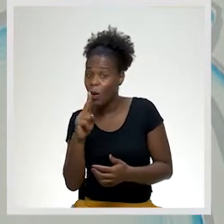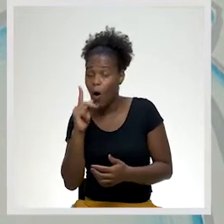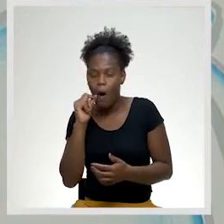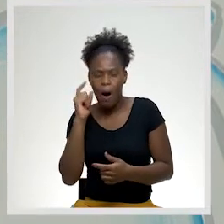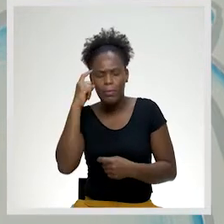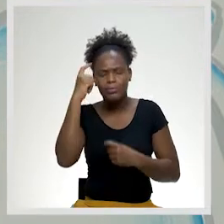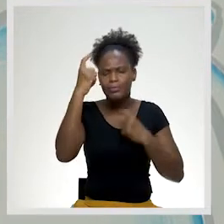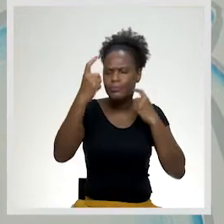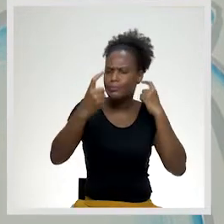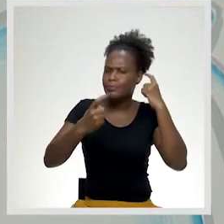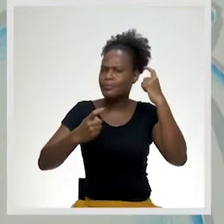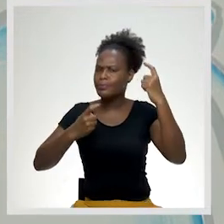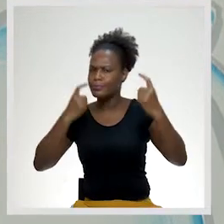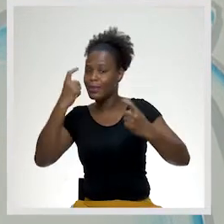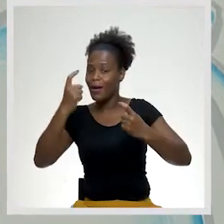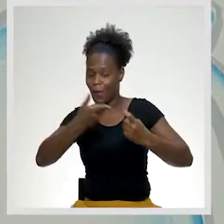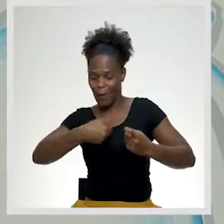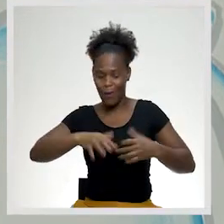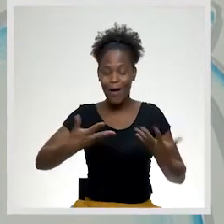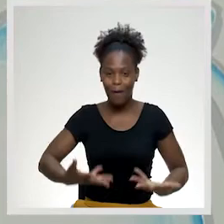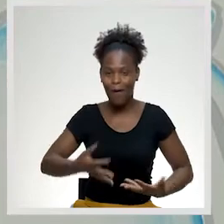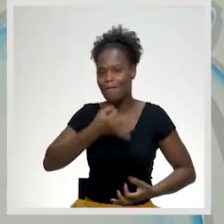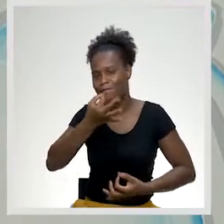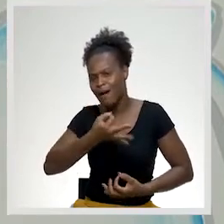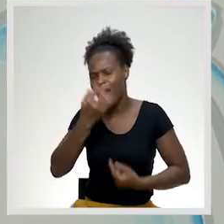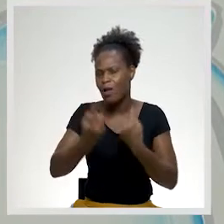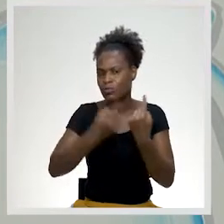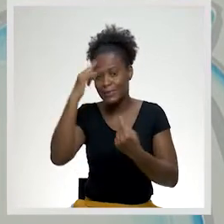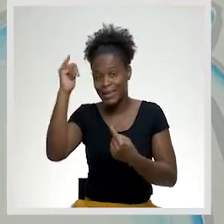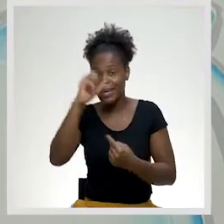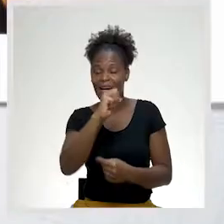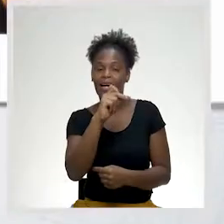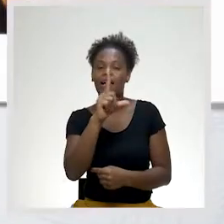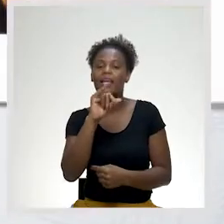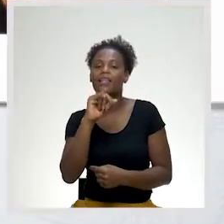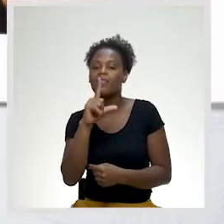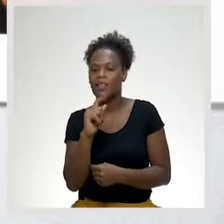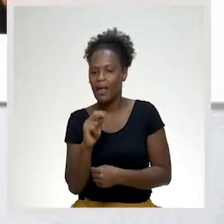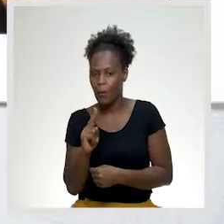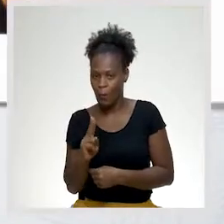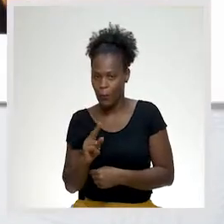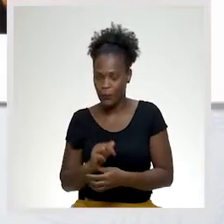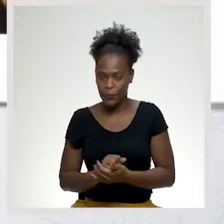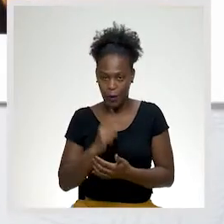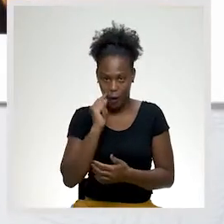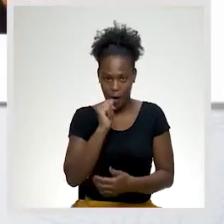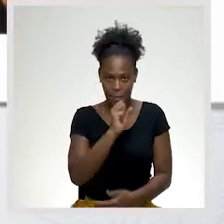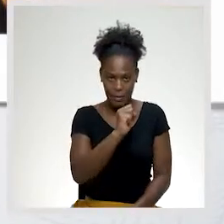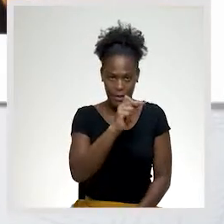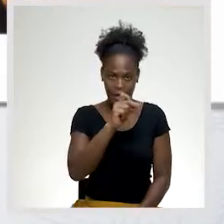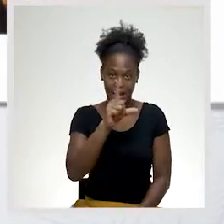pensamentos, vamos falar agora de algumas ideias de Galileu. Galileu foi quem